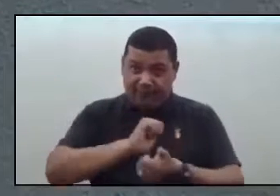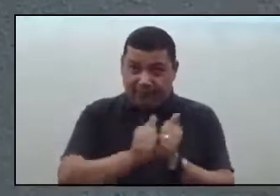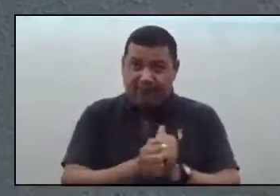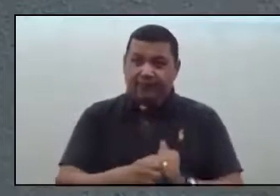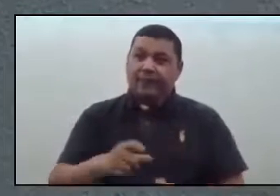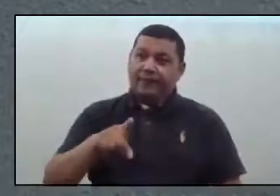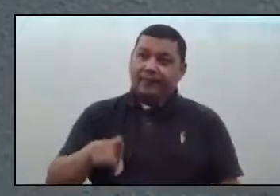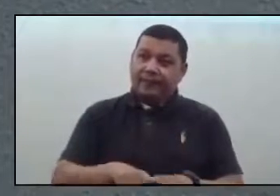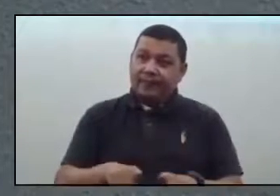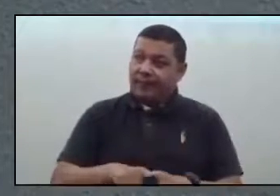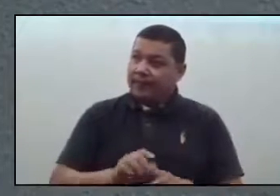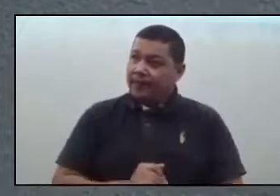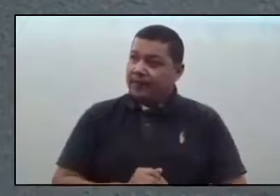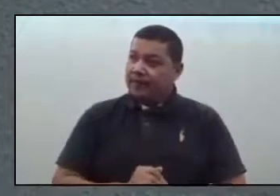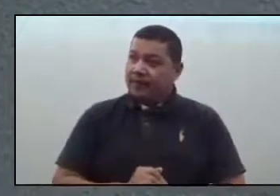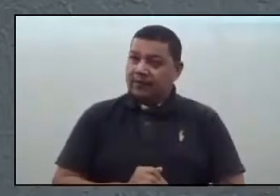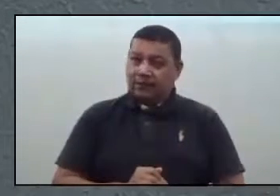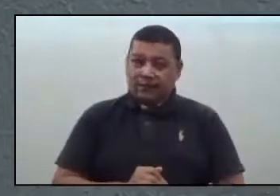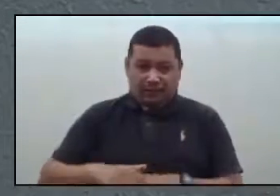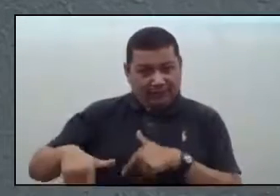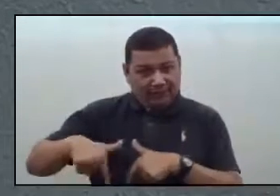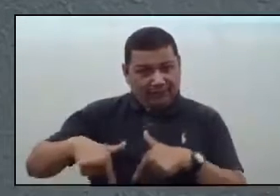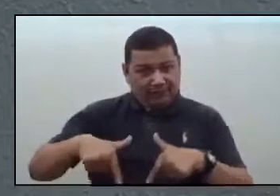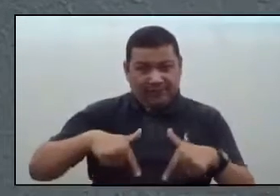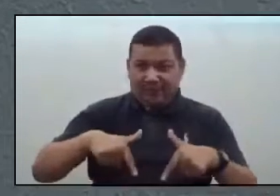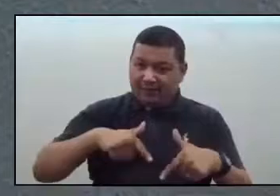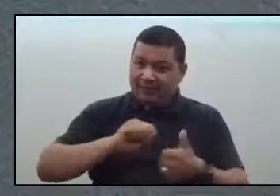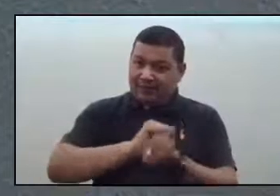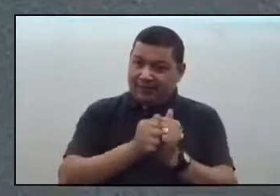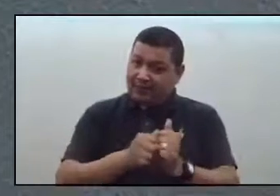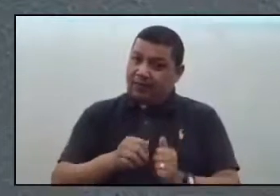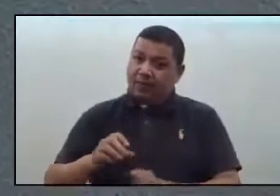pelo empenho aí dos desportistas que fazem o handball